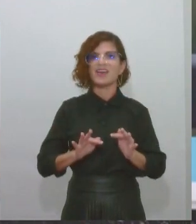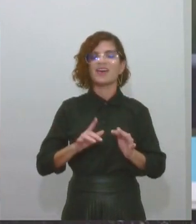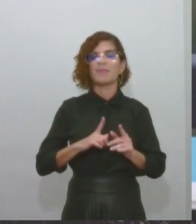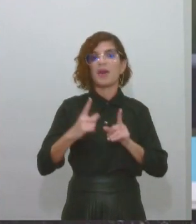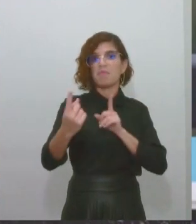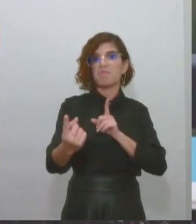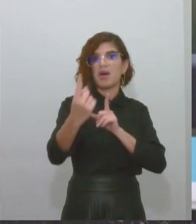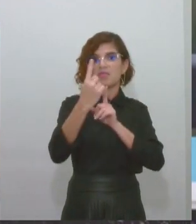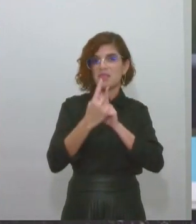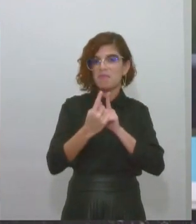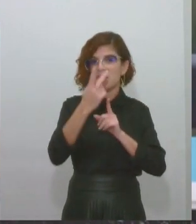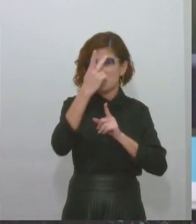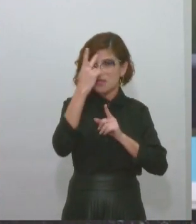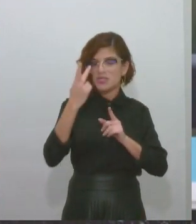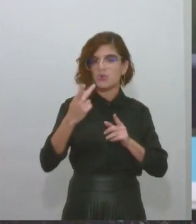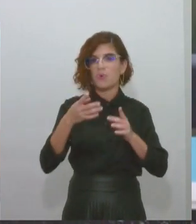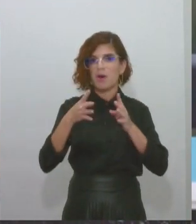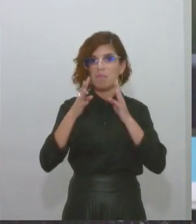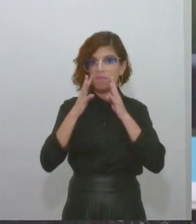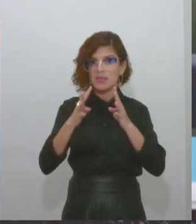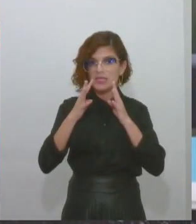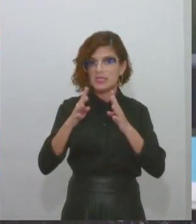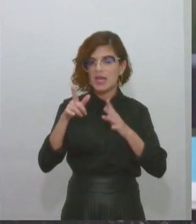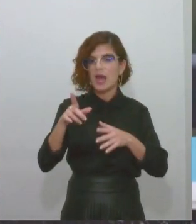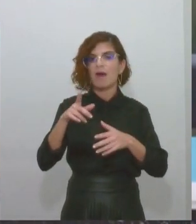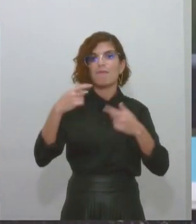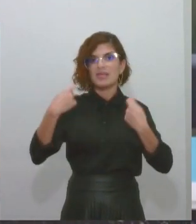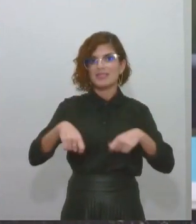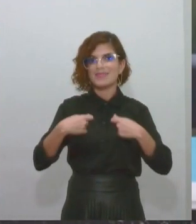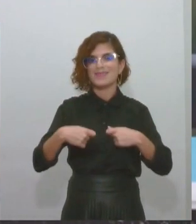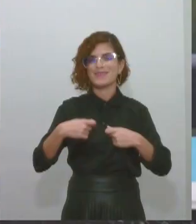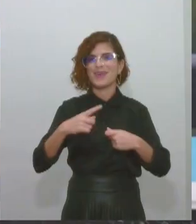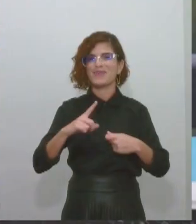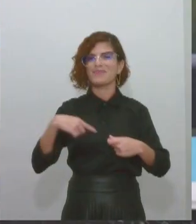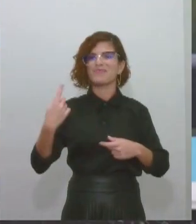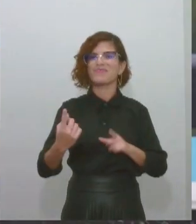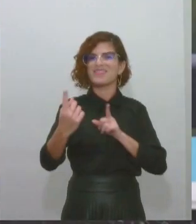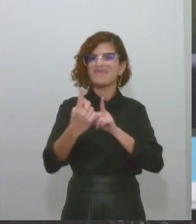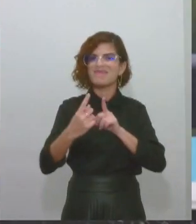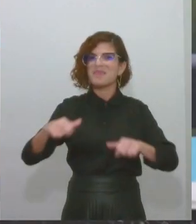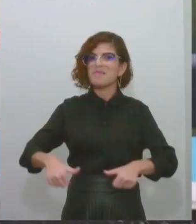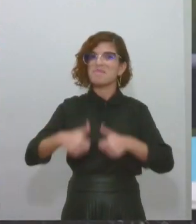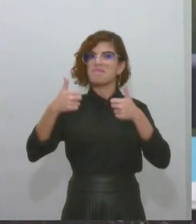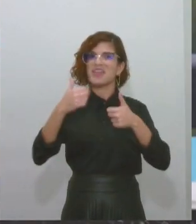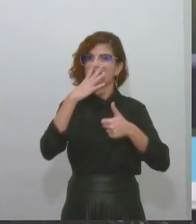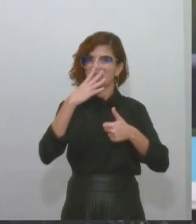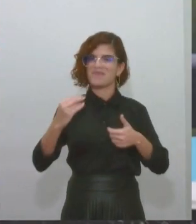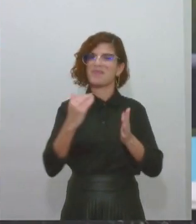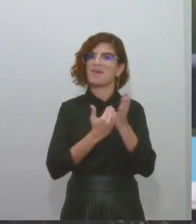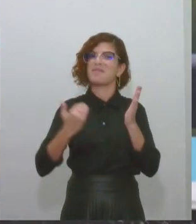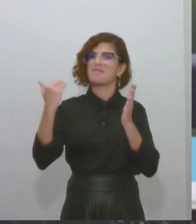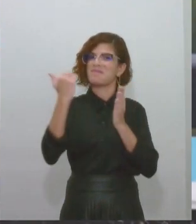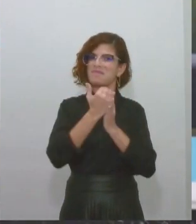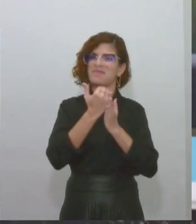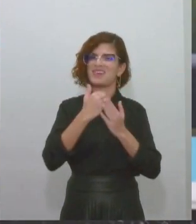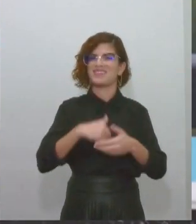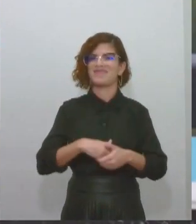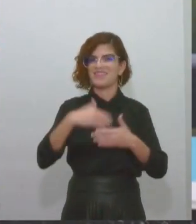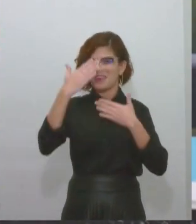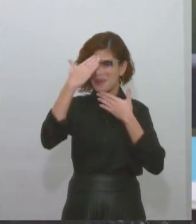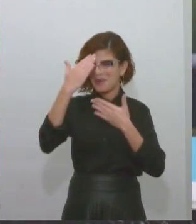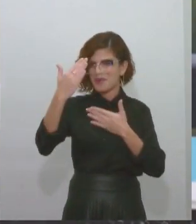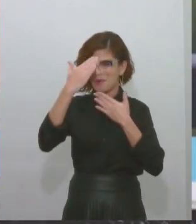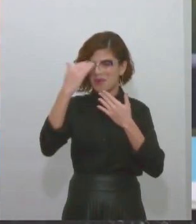precisam. Ou seja, o nosso atendimento ele já vem melhorando e com a van vai melhorar ainda mais. Amanda, obrigada pelas informações.